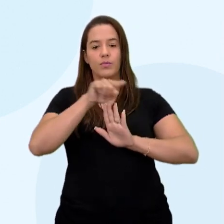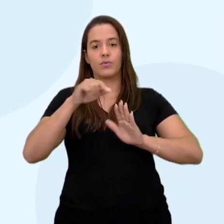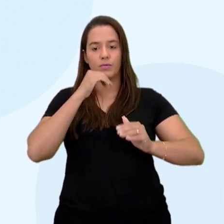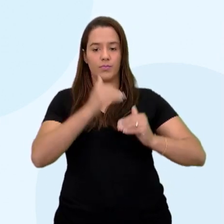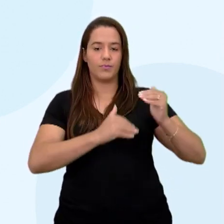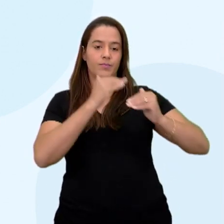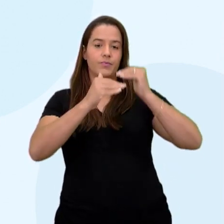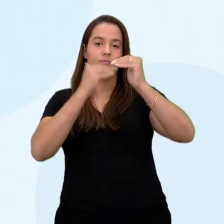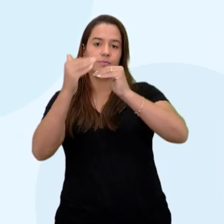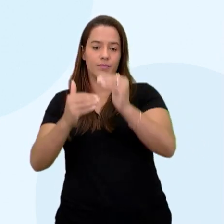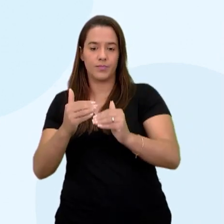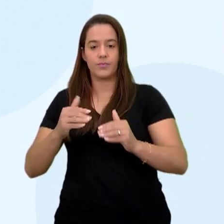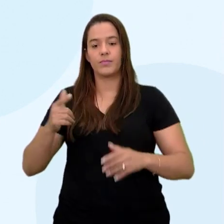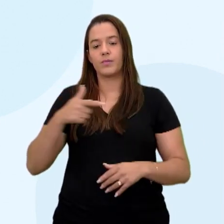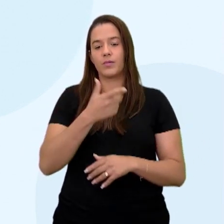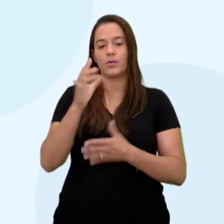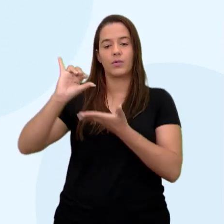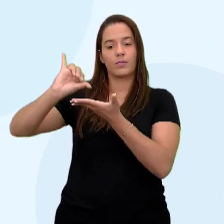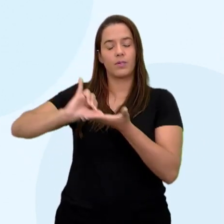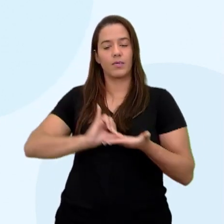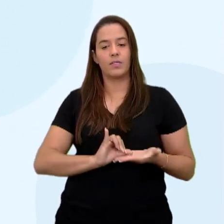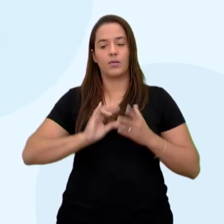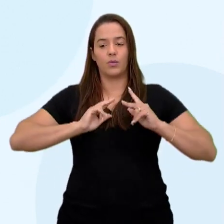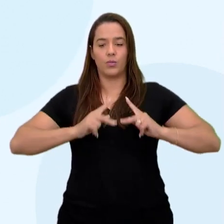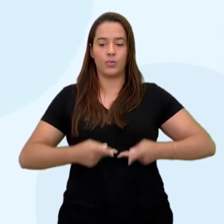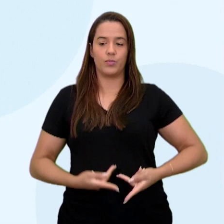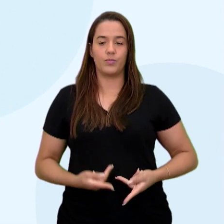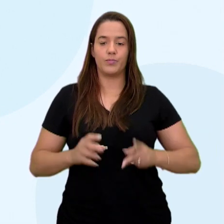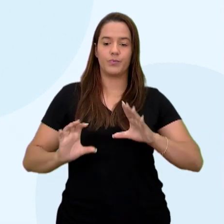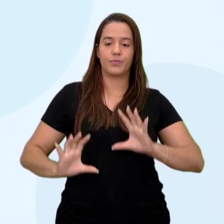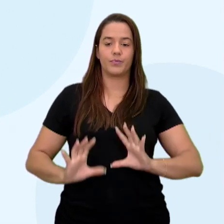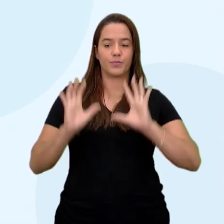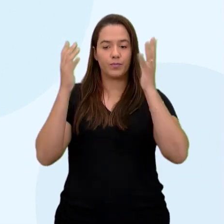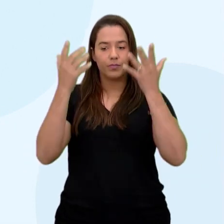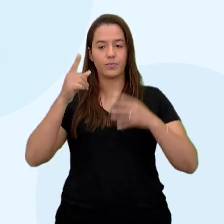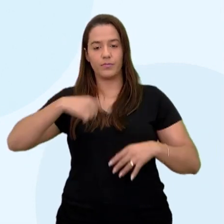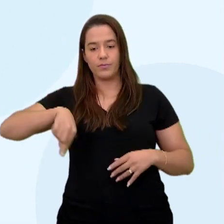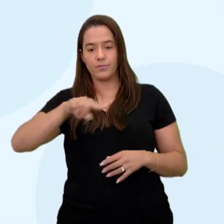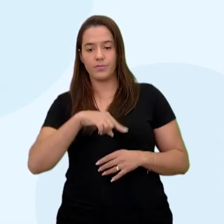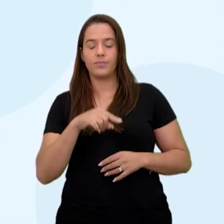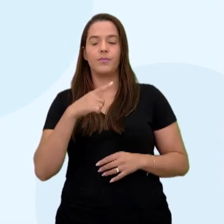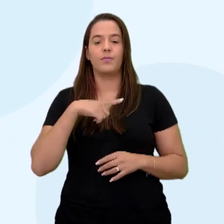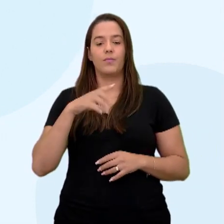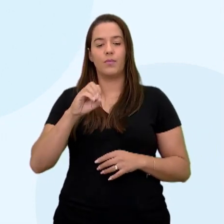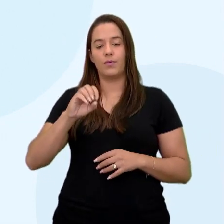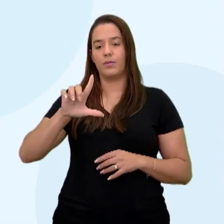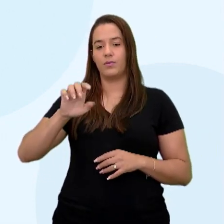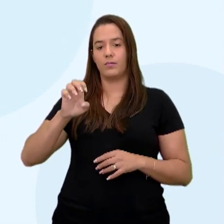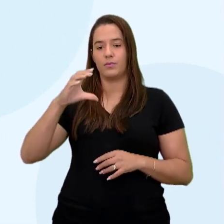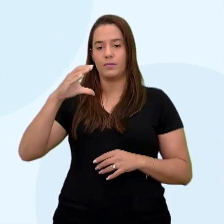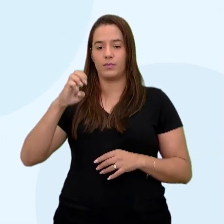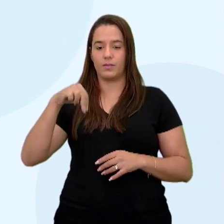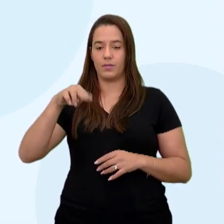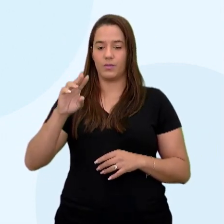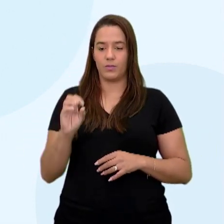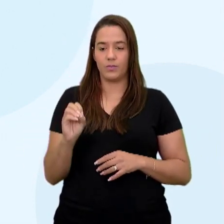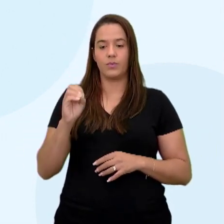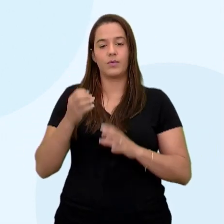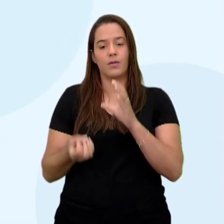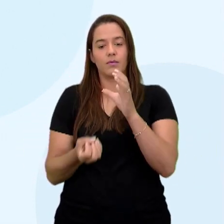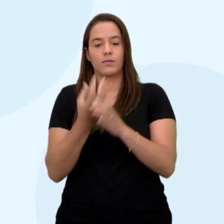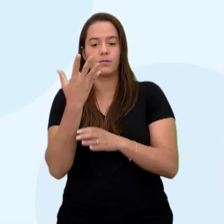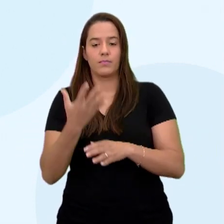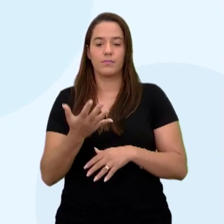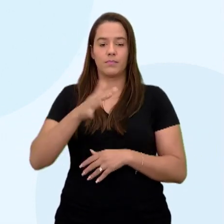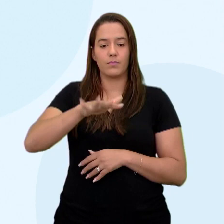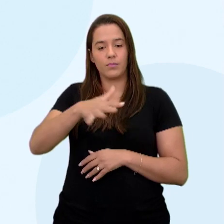processo de migração aí dos humanos, que surge aí na época do Holoceno, que é o aparecimento aí em torno aí de